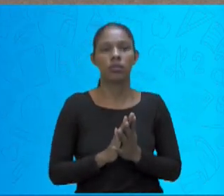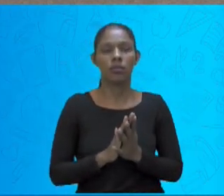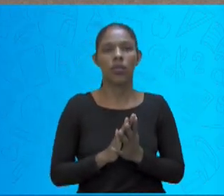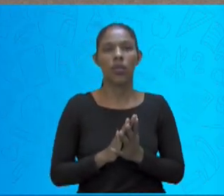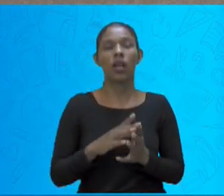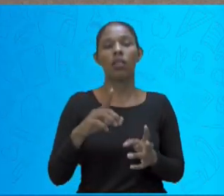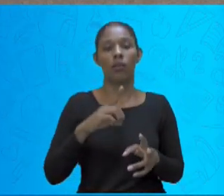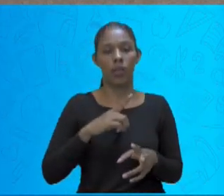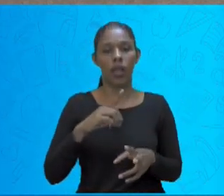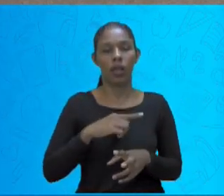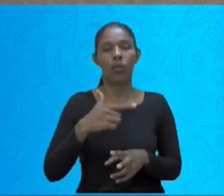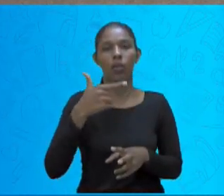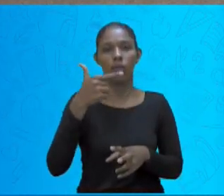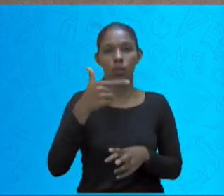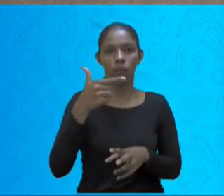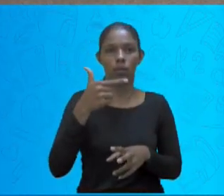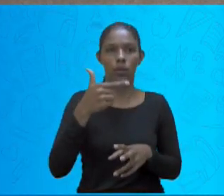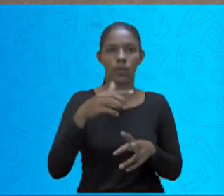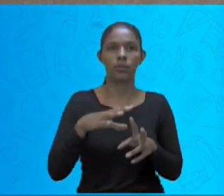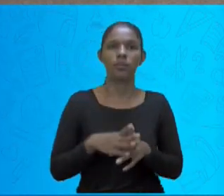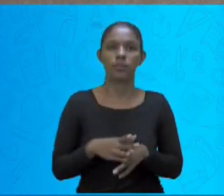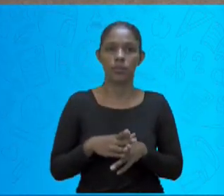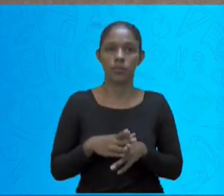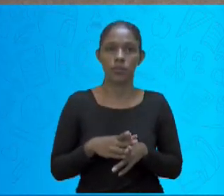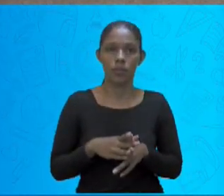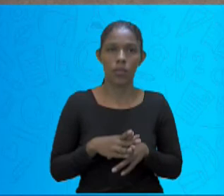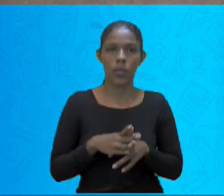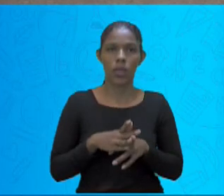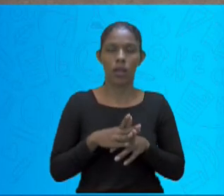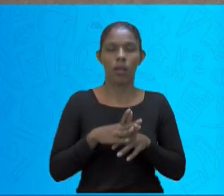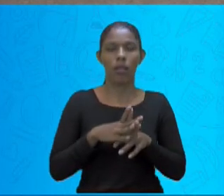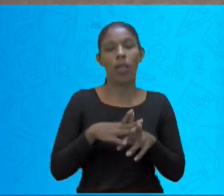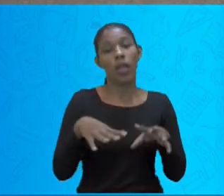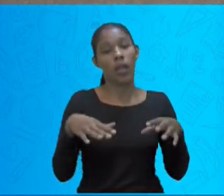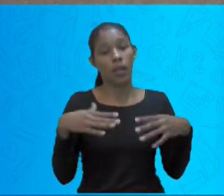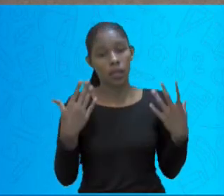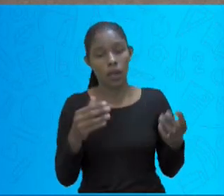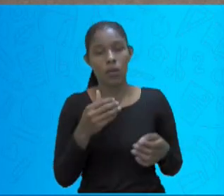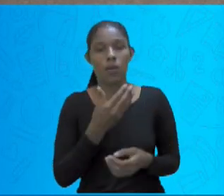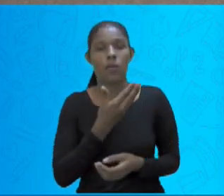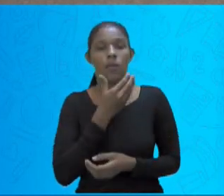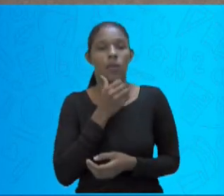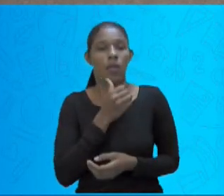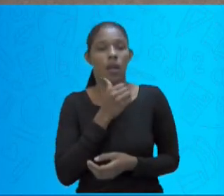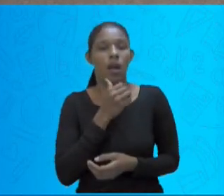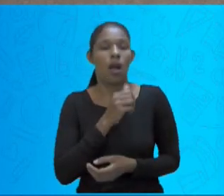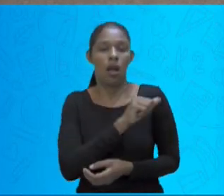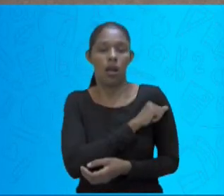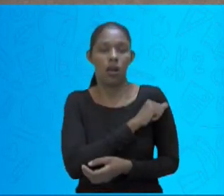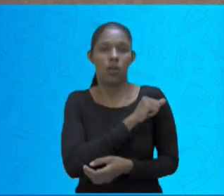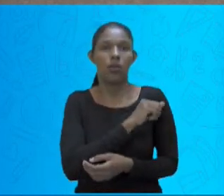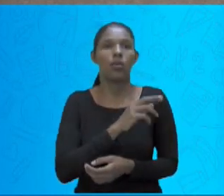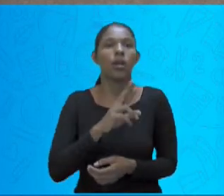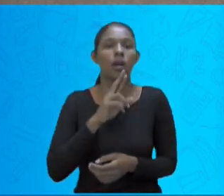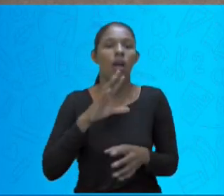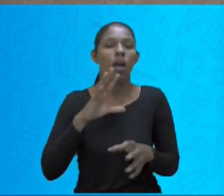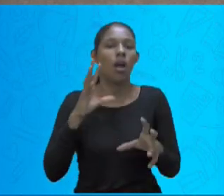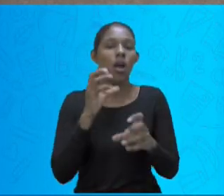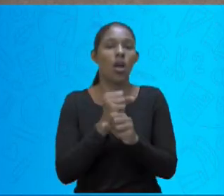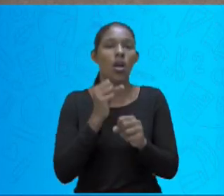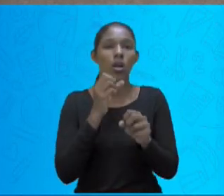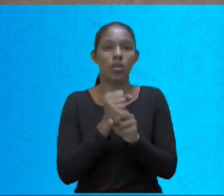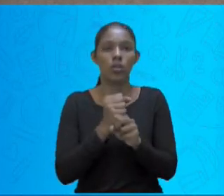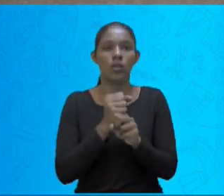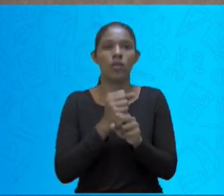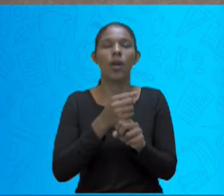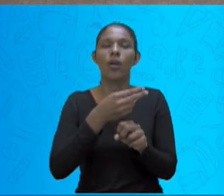tenho 2. Então, o que ela fez? Ela resolveu isso aqui e já colocou o resultado. Ficou raiz cúbica